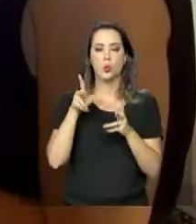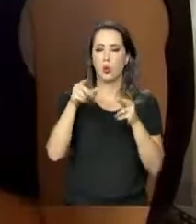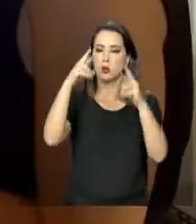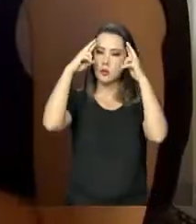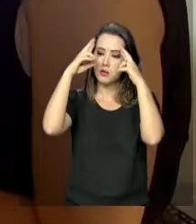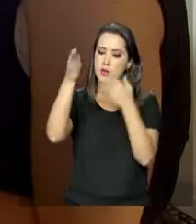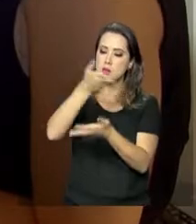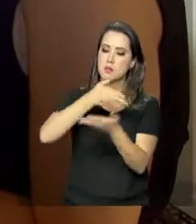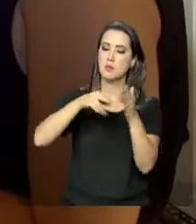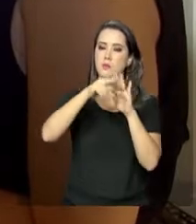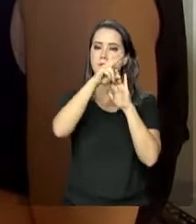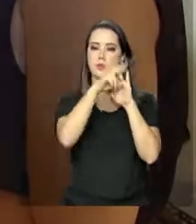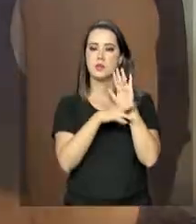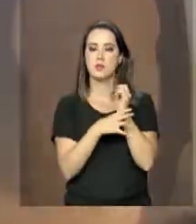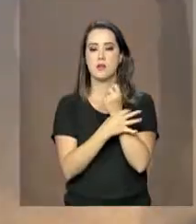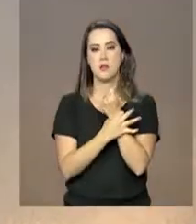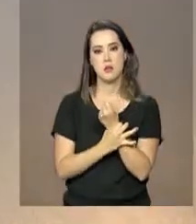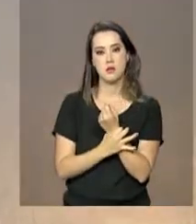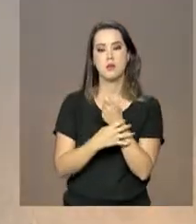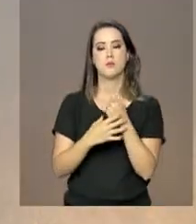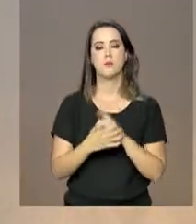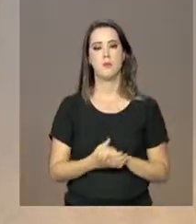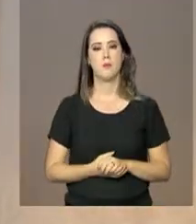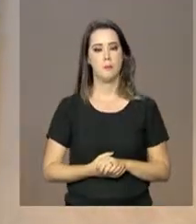as regras de segurança